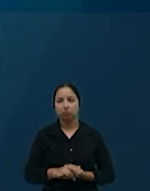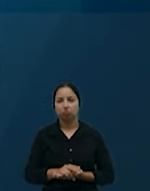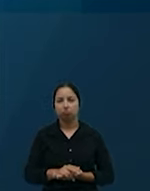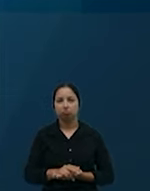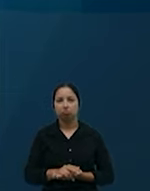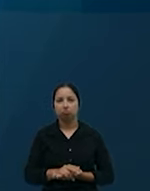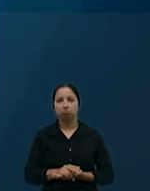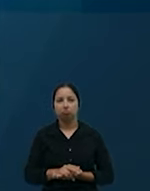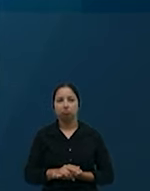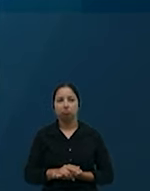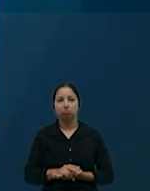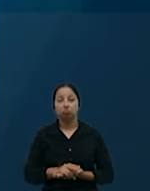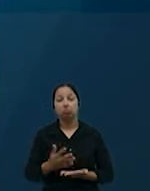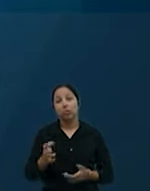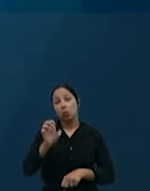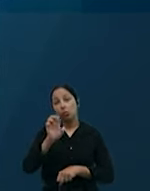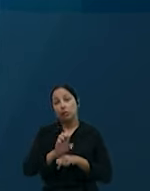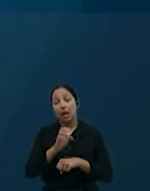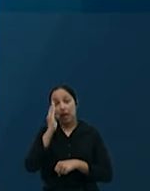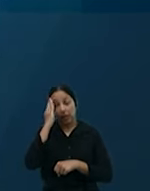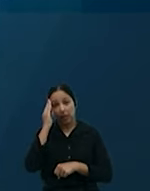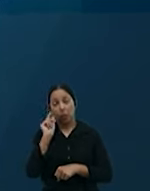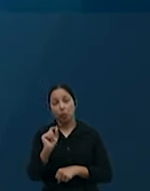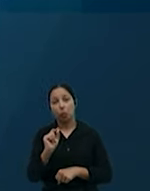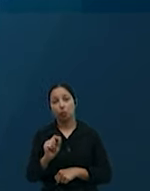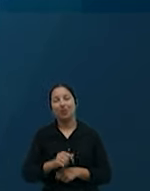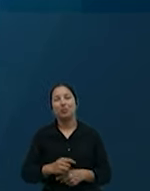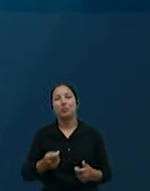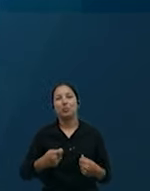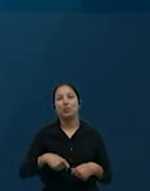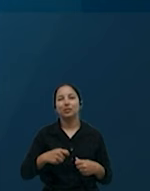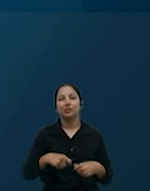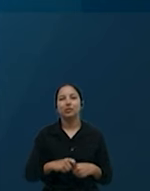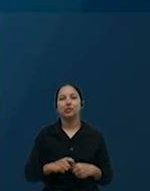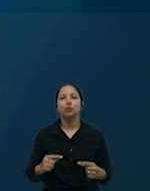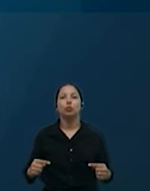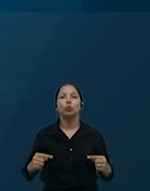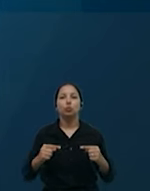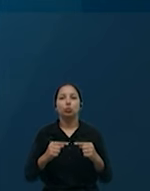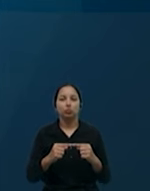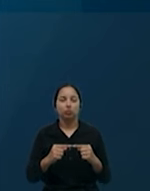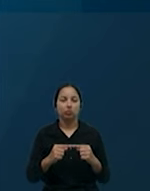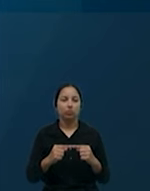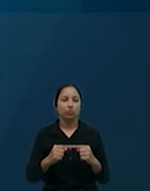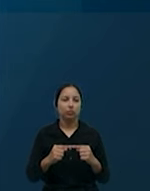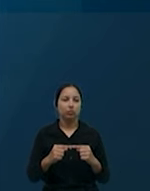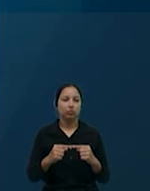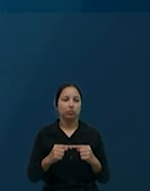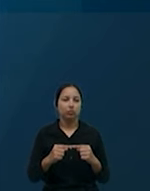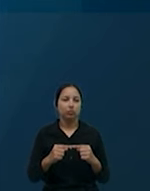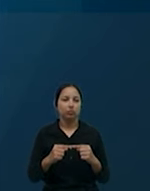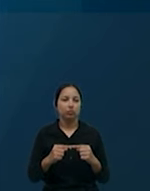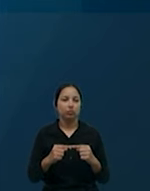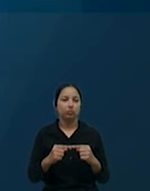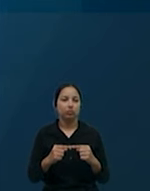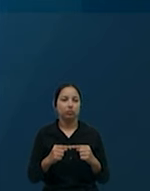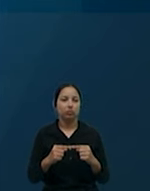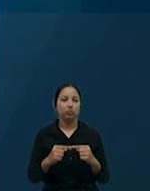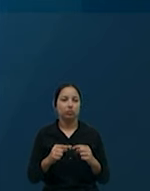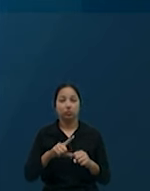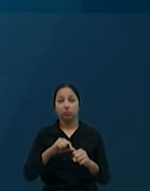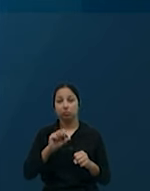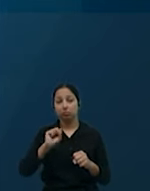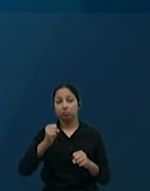o Estado compreendeu que haveria necessidade de se aplicar subsidiariamente a previsão do artigo